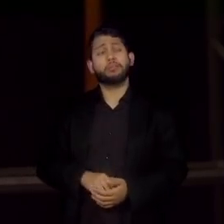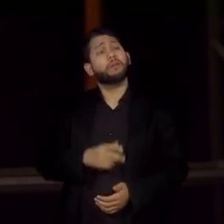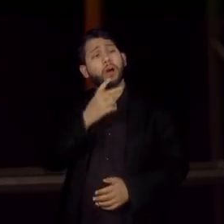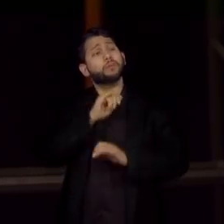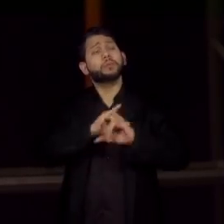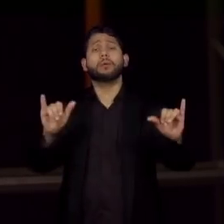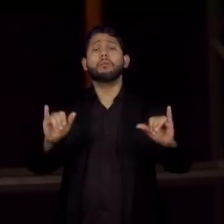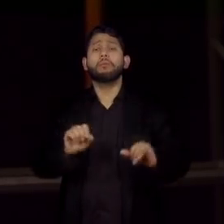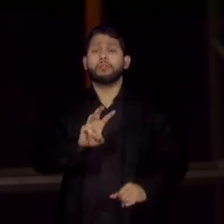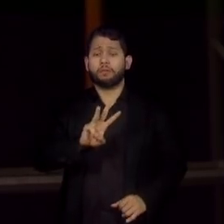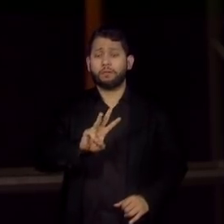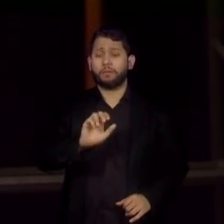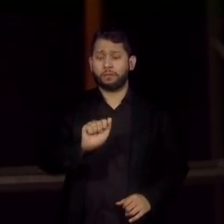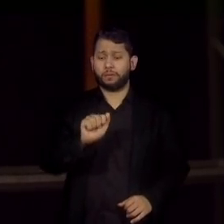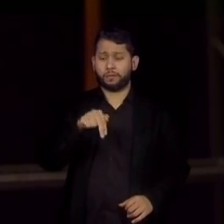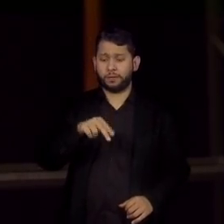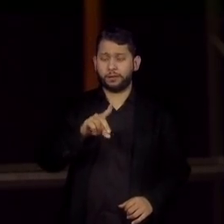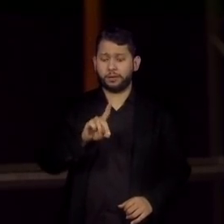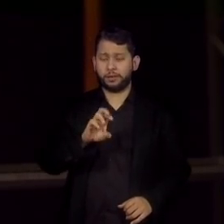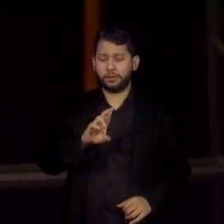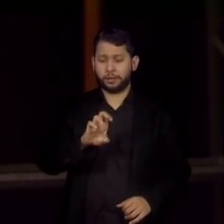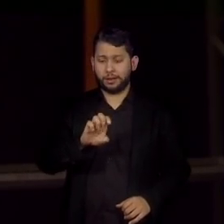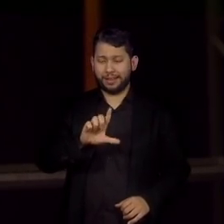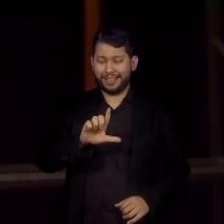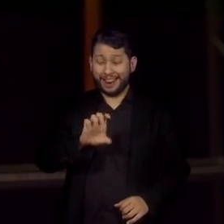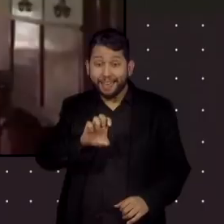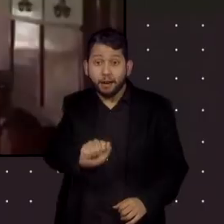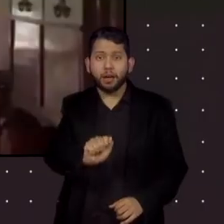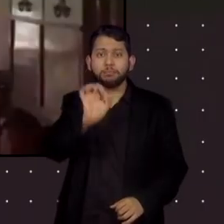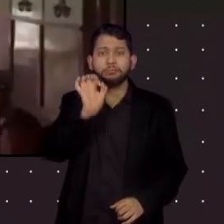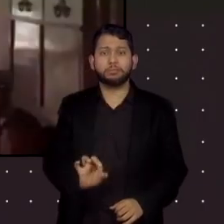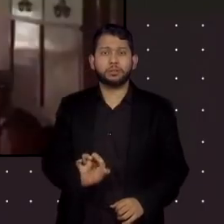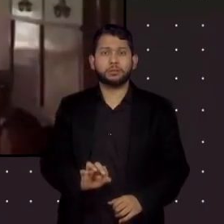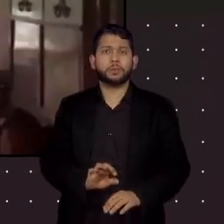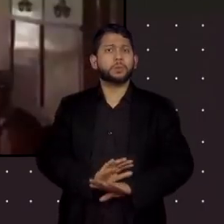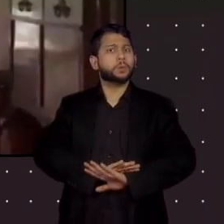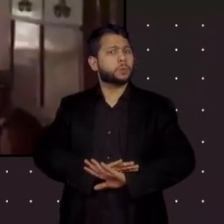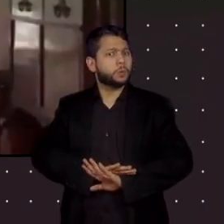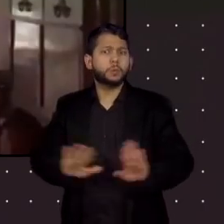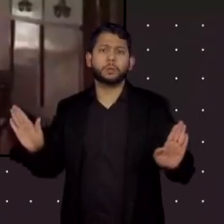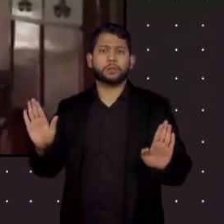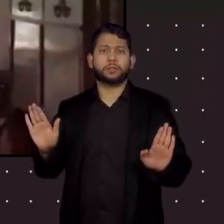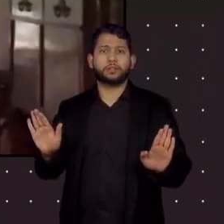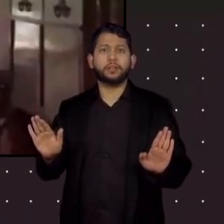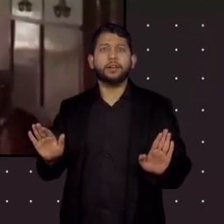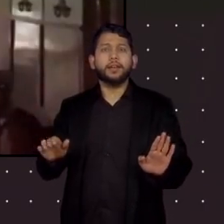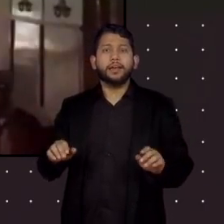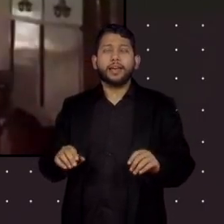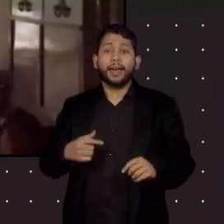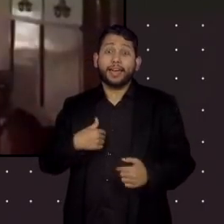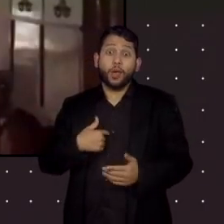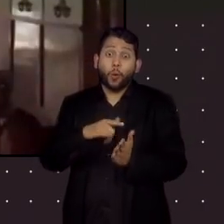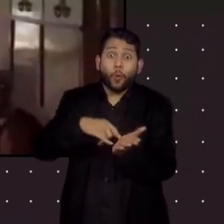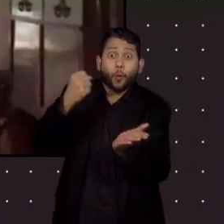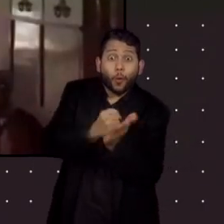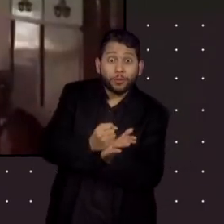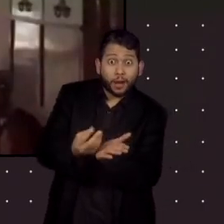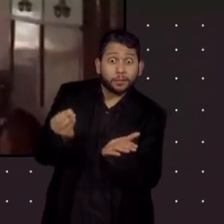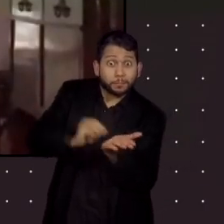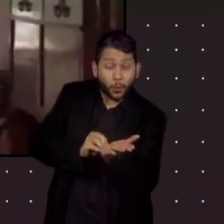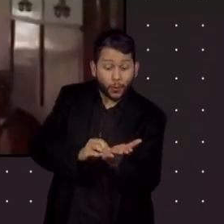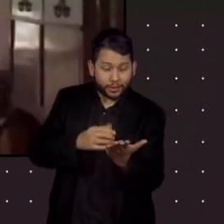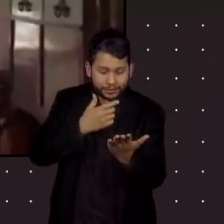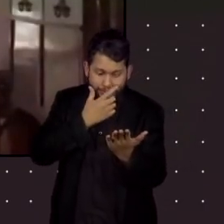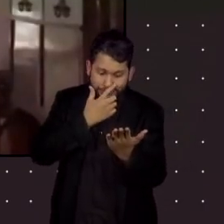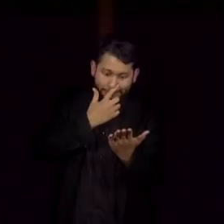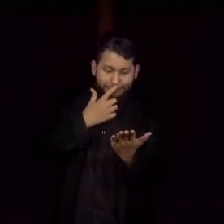Vanderleia, vai viver Vanderleia. E acabou e me tirou eu fiquei com um contrato